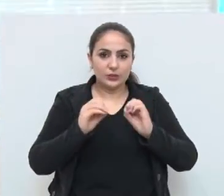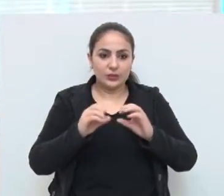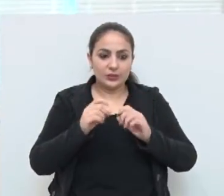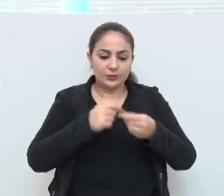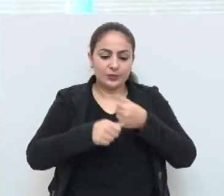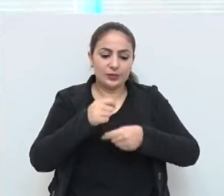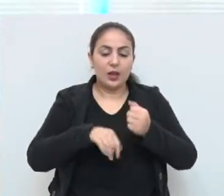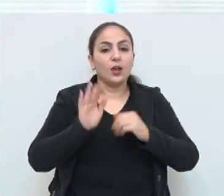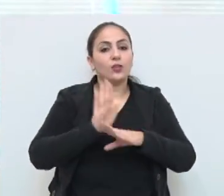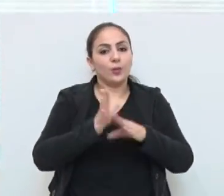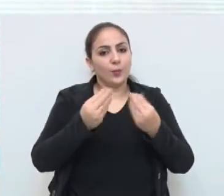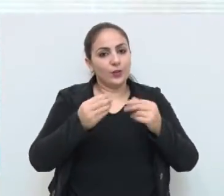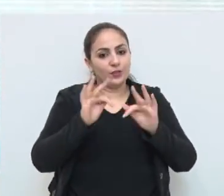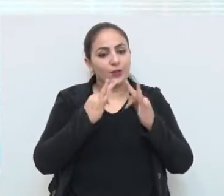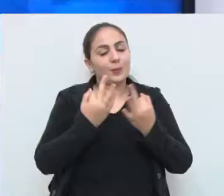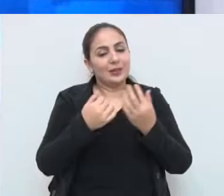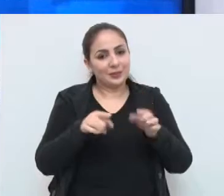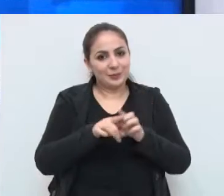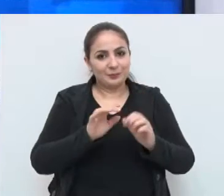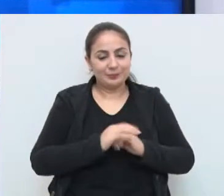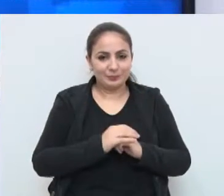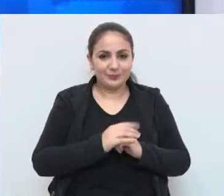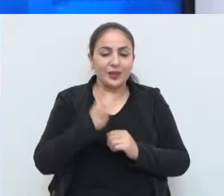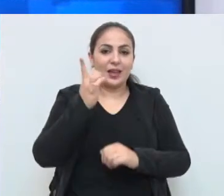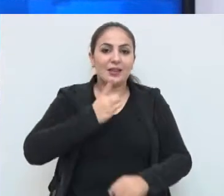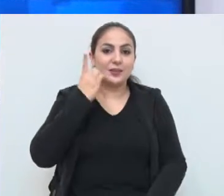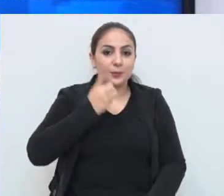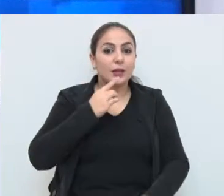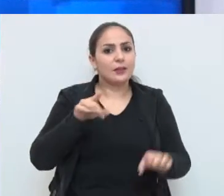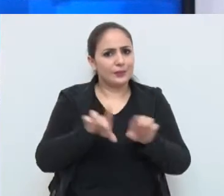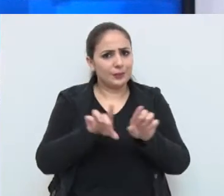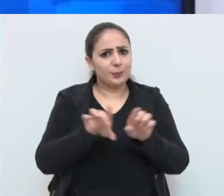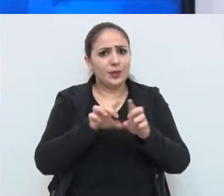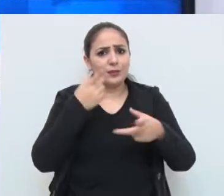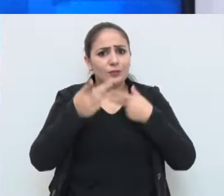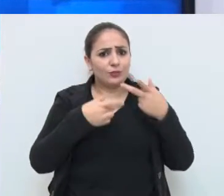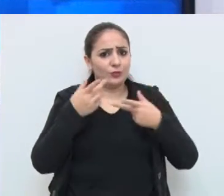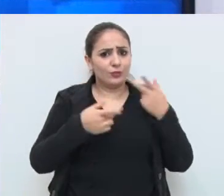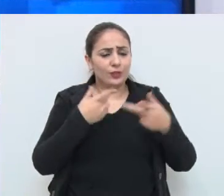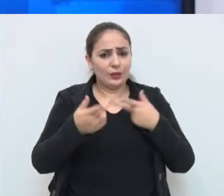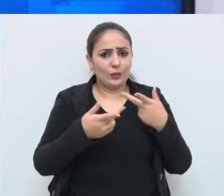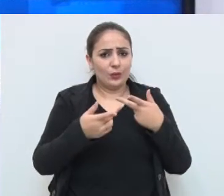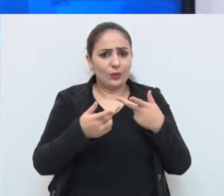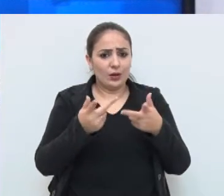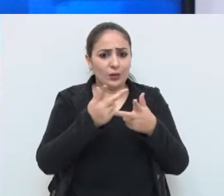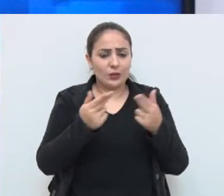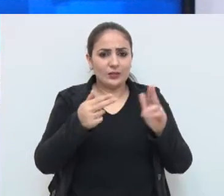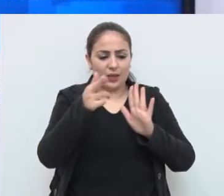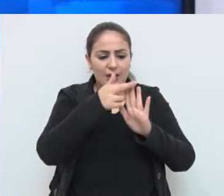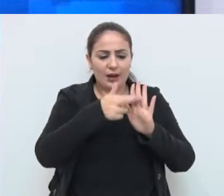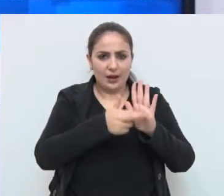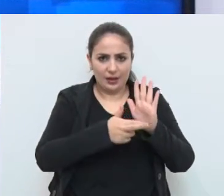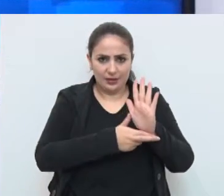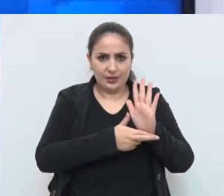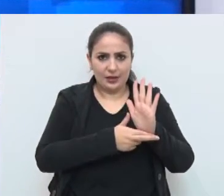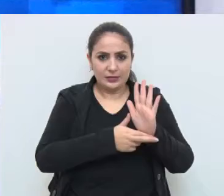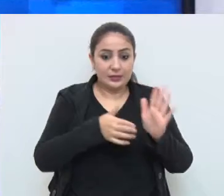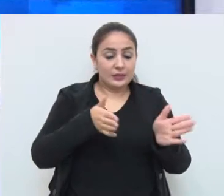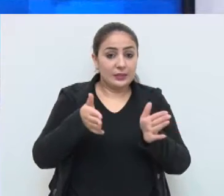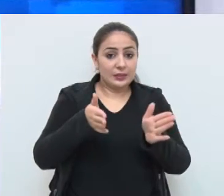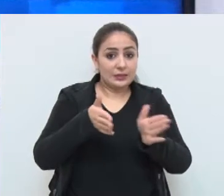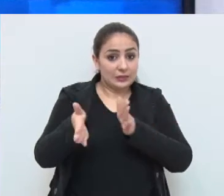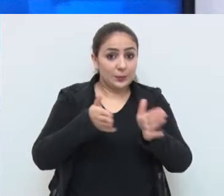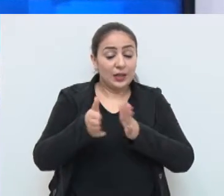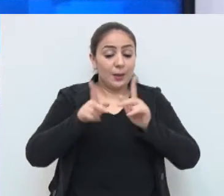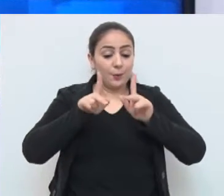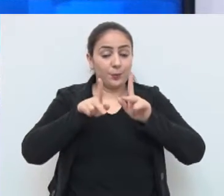nas escolas, ajudar muitas famílias também. A deputada também destacou a matéria que cria normas de promoção da